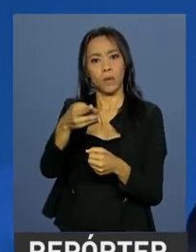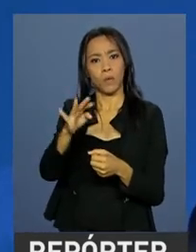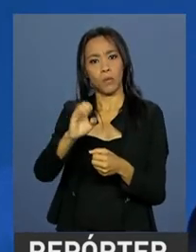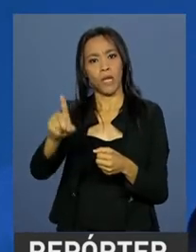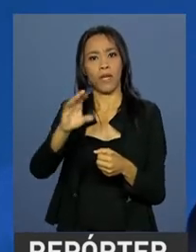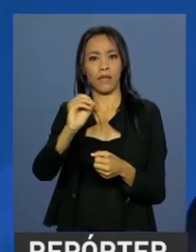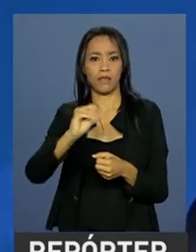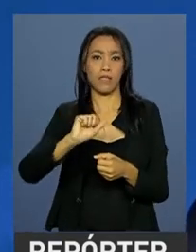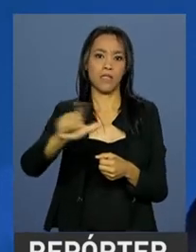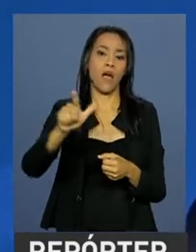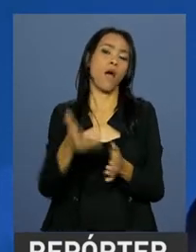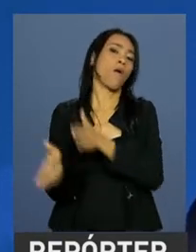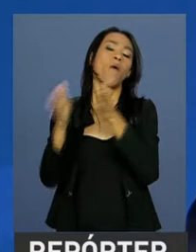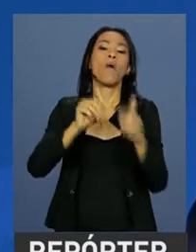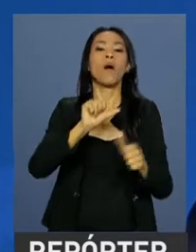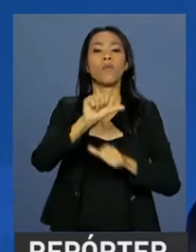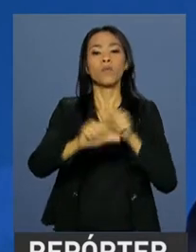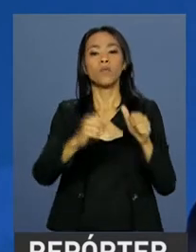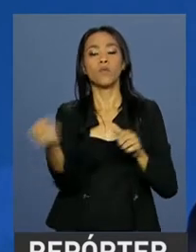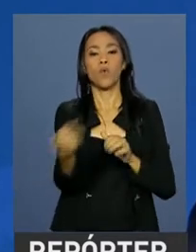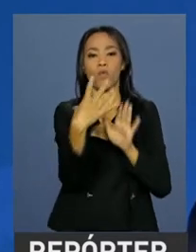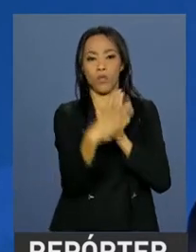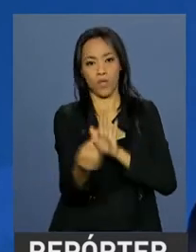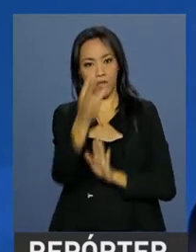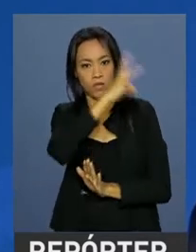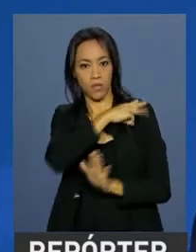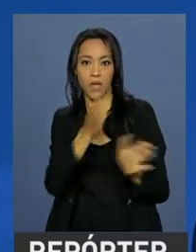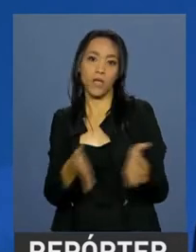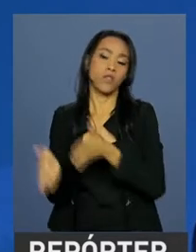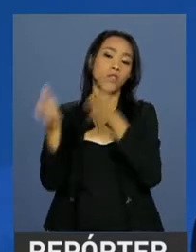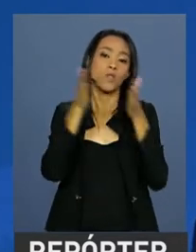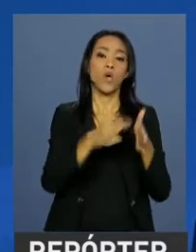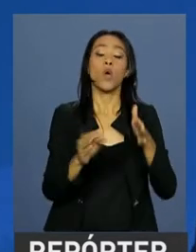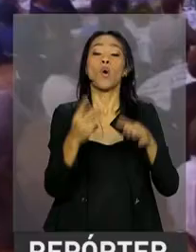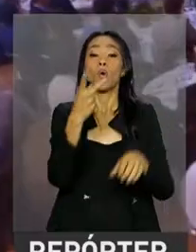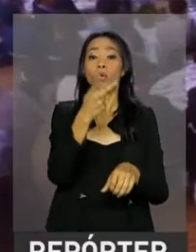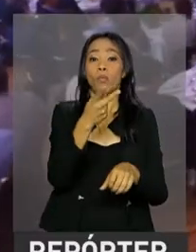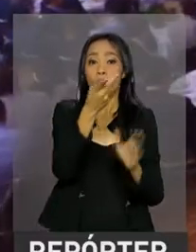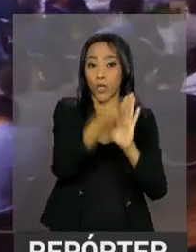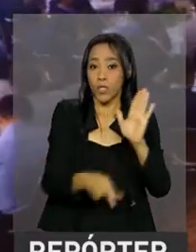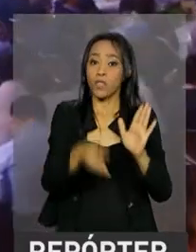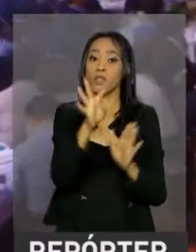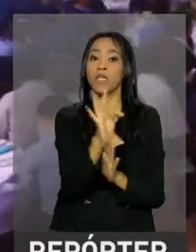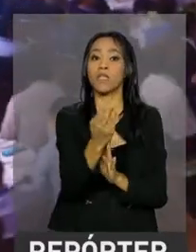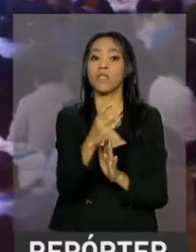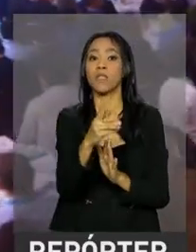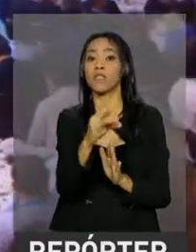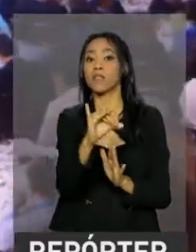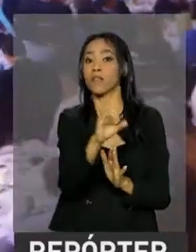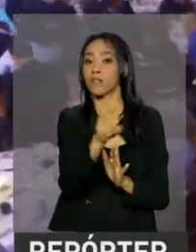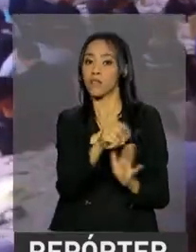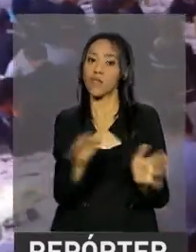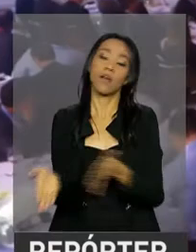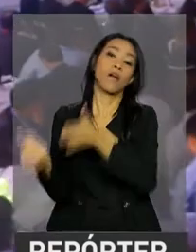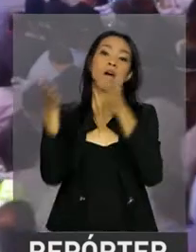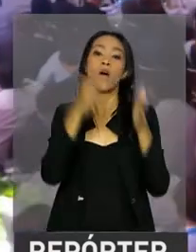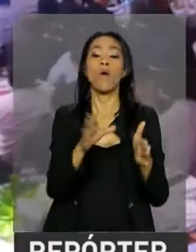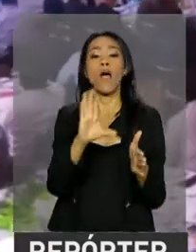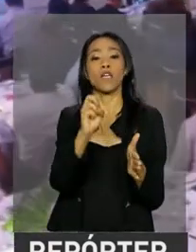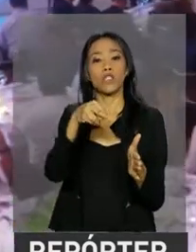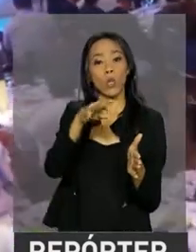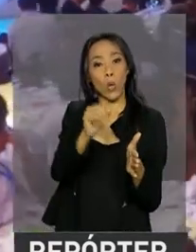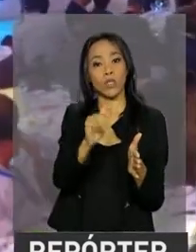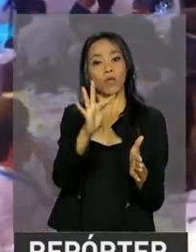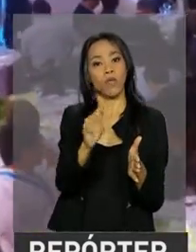dos gastos, a reforma do ensino médio, do projeto de terceirização da mão de obra, a liberação das contas inativas do FGTS